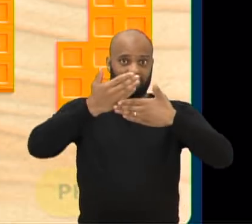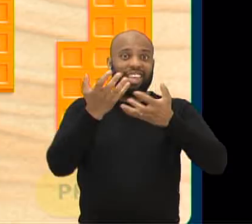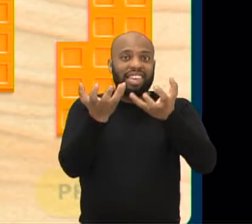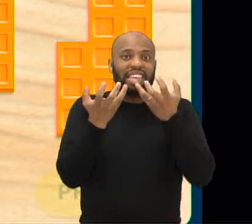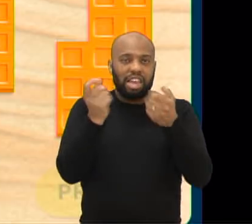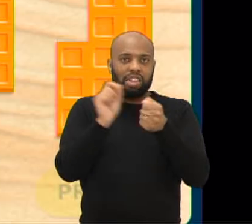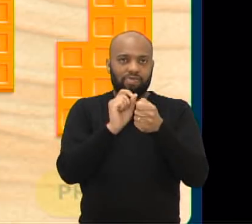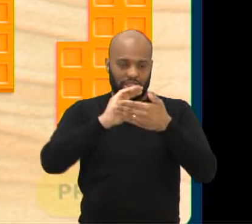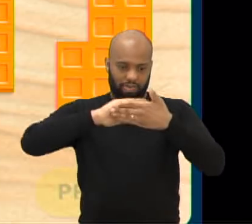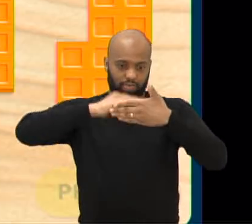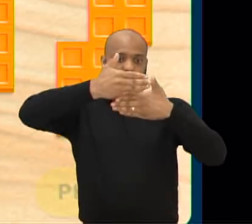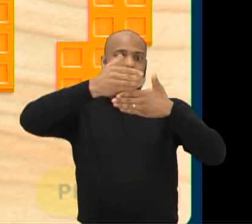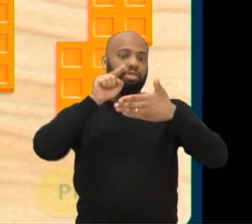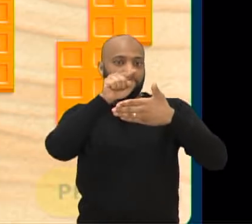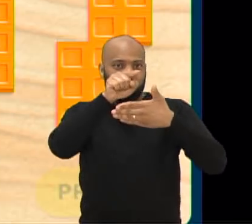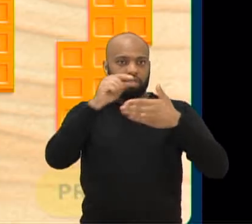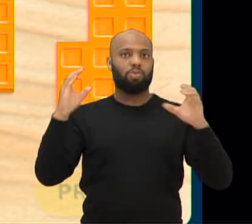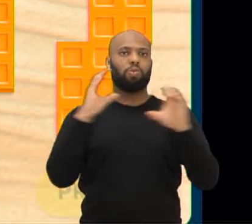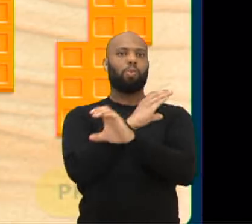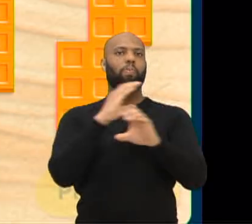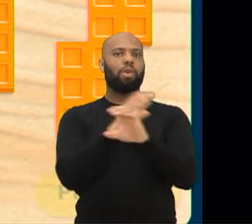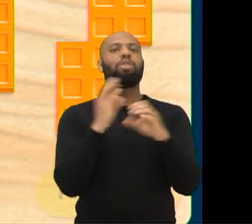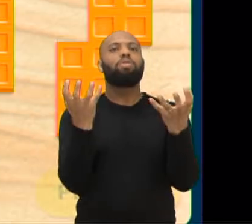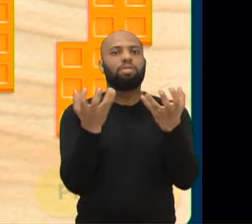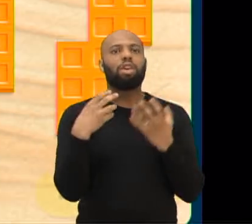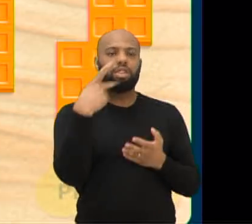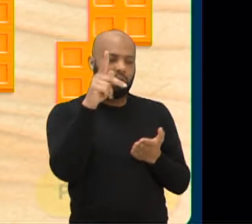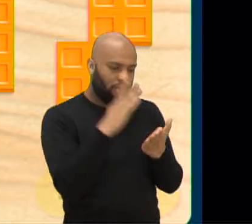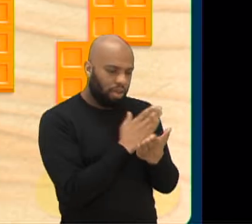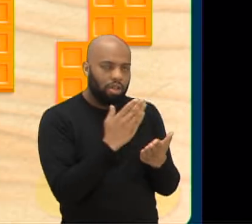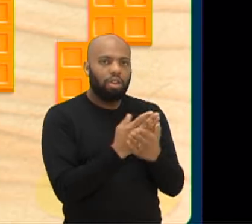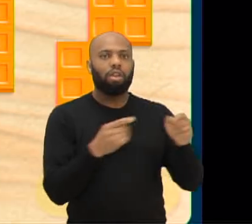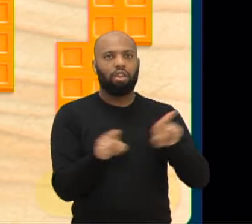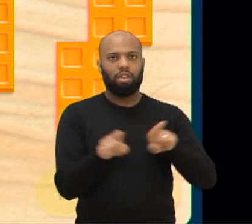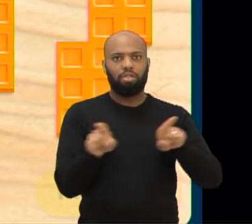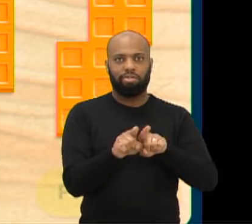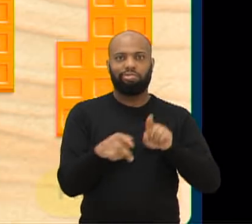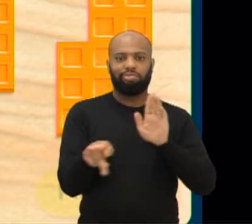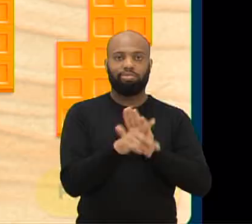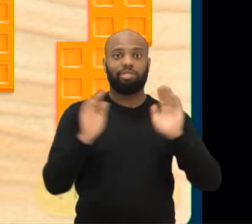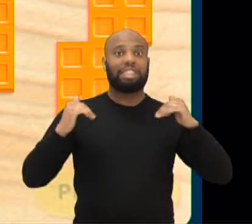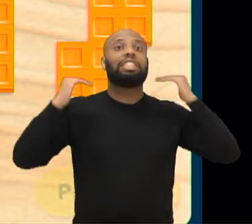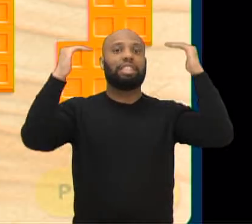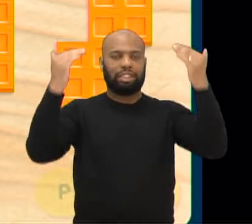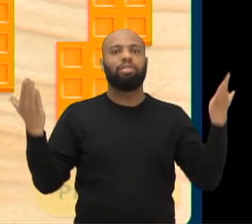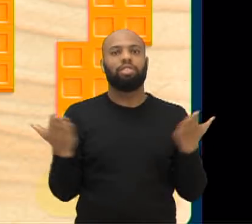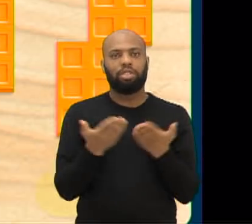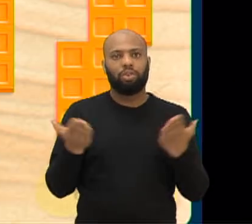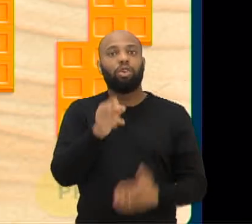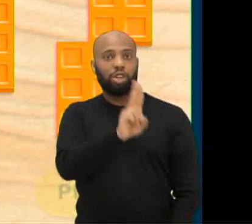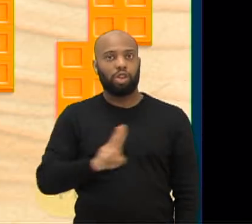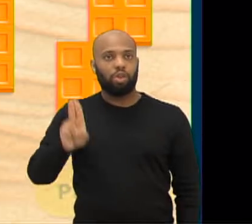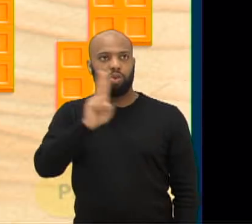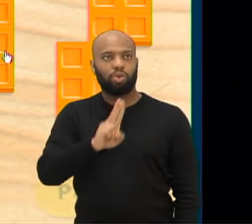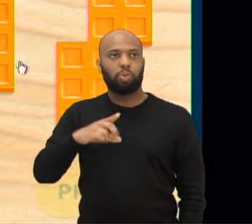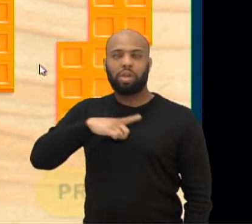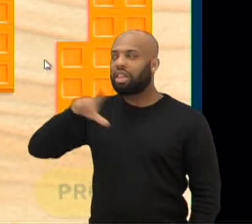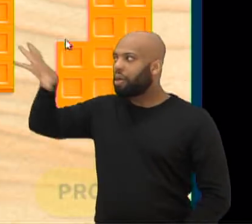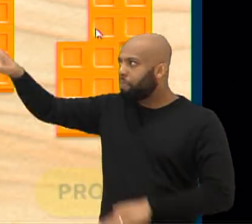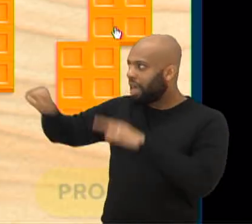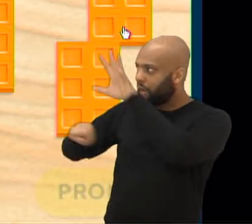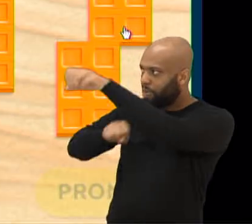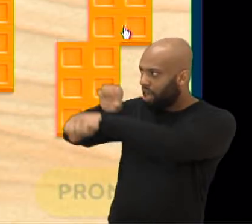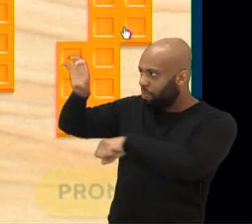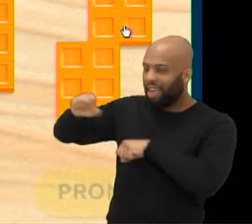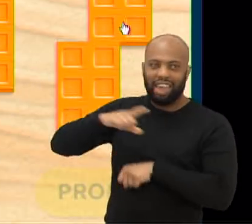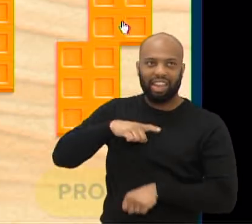de simetria e completar ela aí no seu caderno na parte superior usando as peças